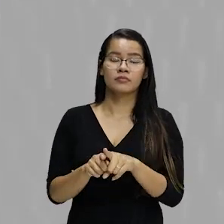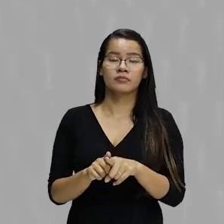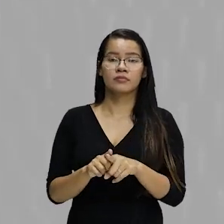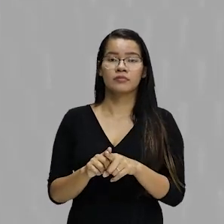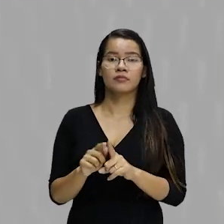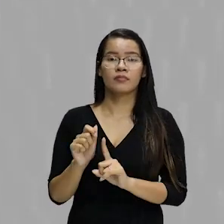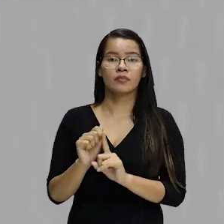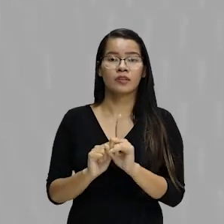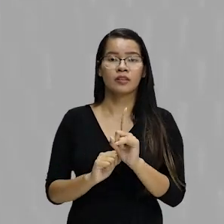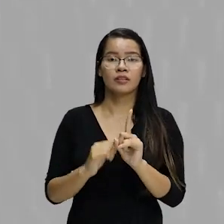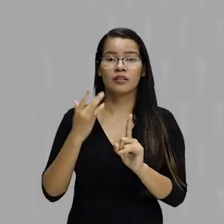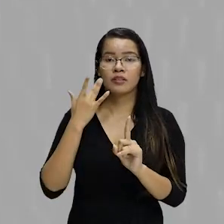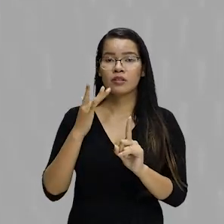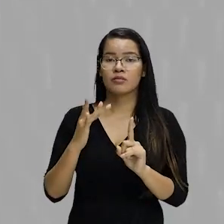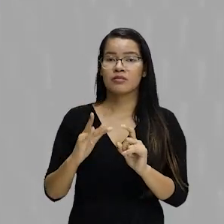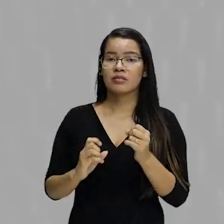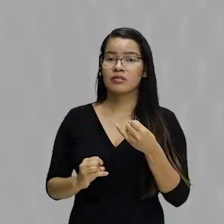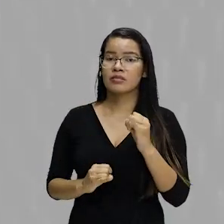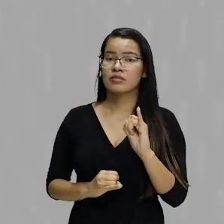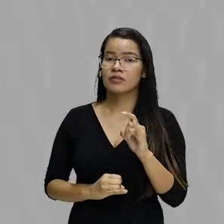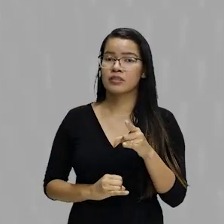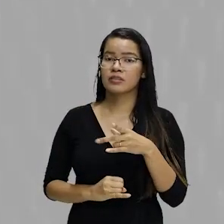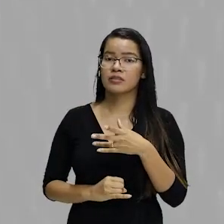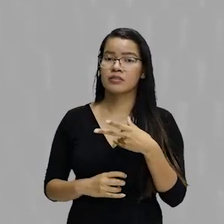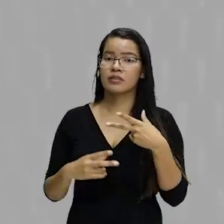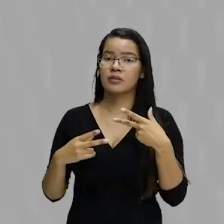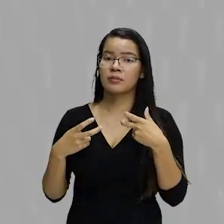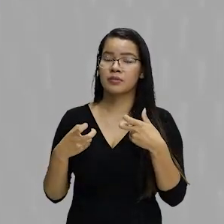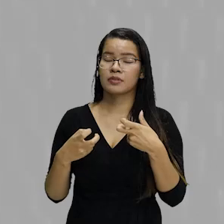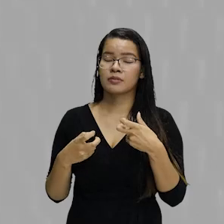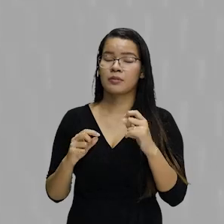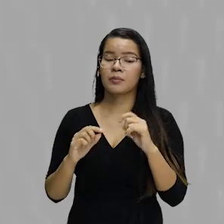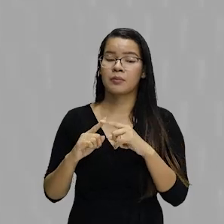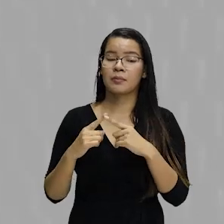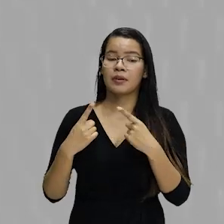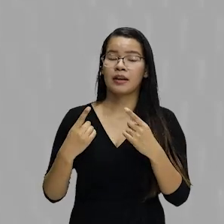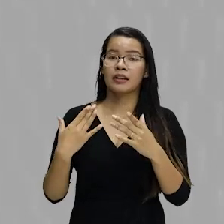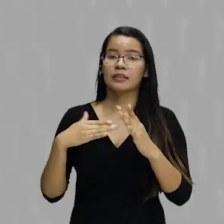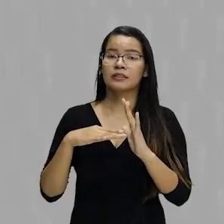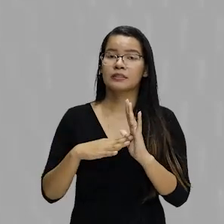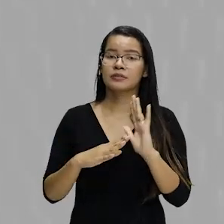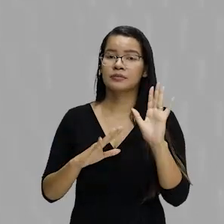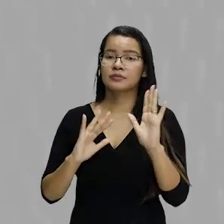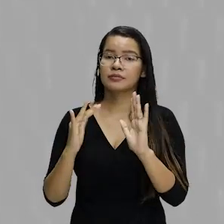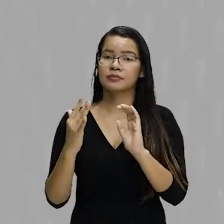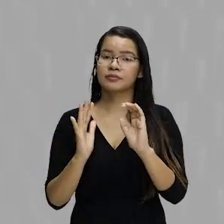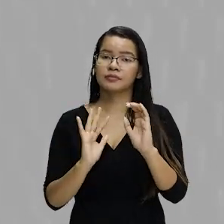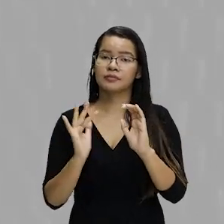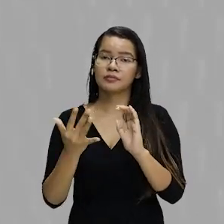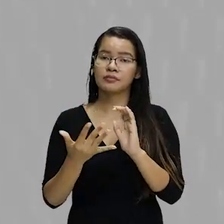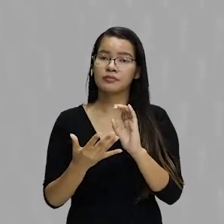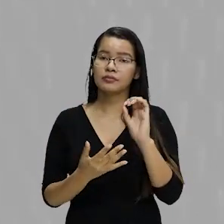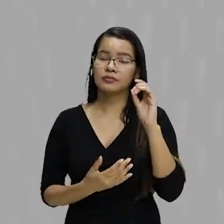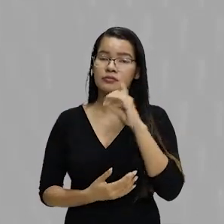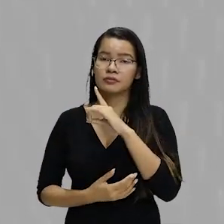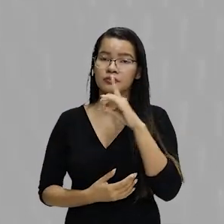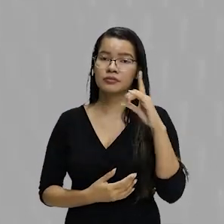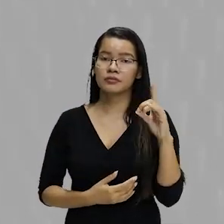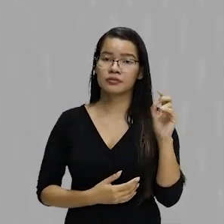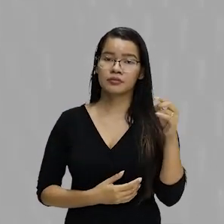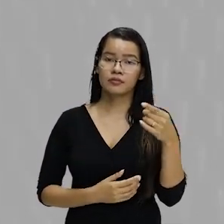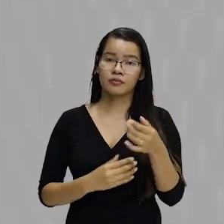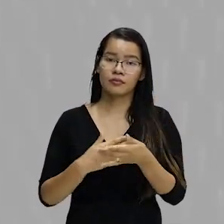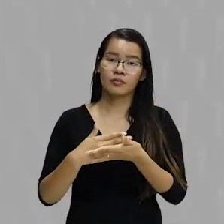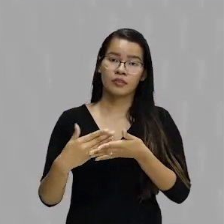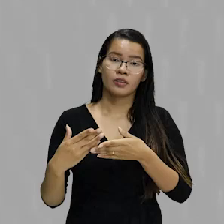ok? Não sei se você já percebeu, mas até a posição da sombra durante o dia, isso no decorrer de um